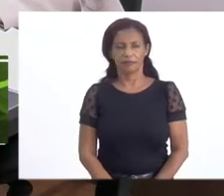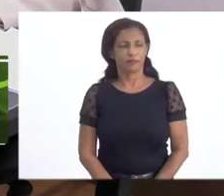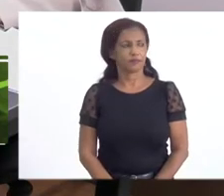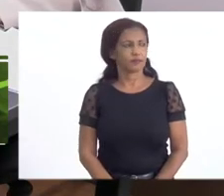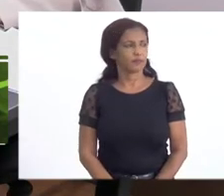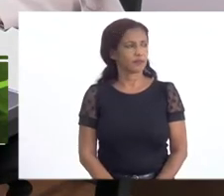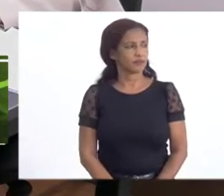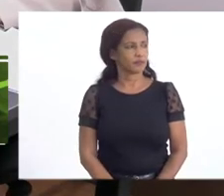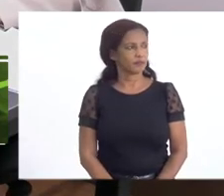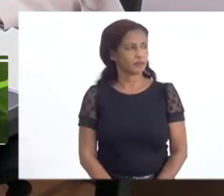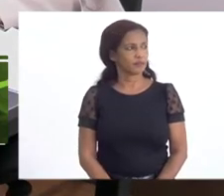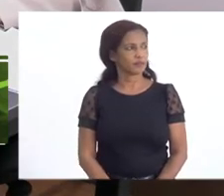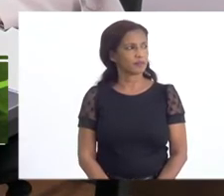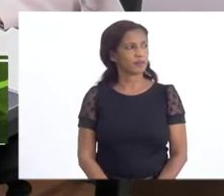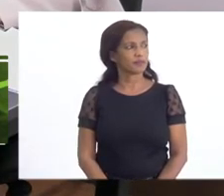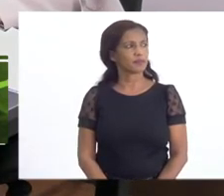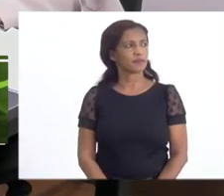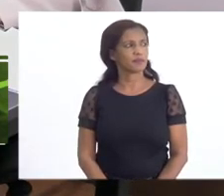Tentar mais uma vez.